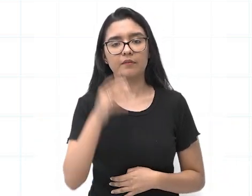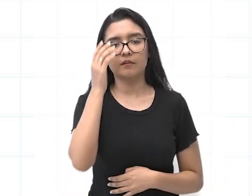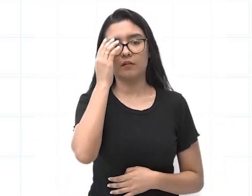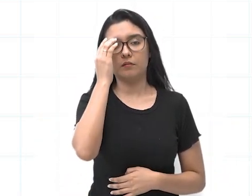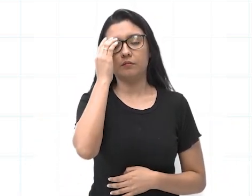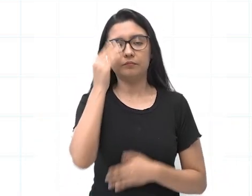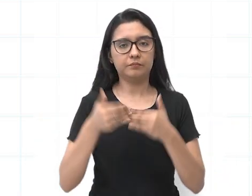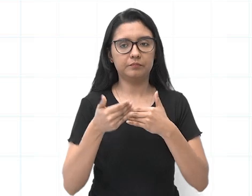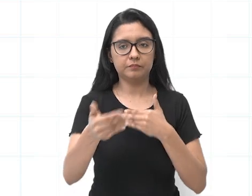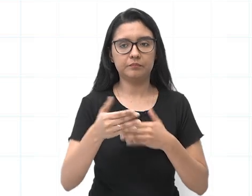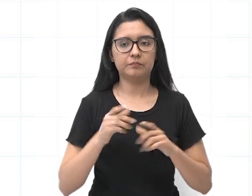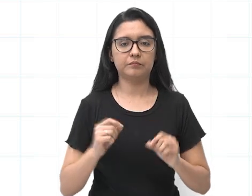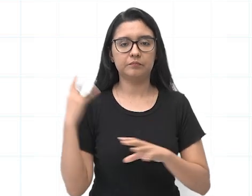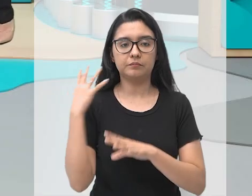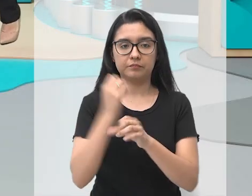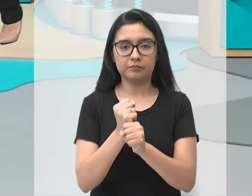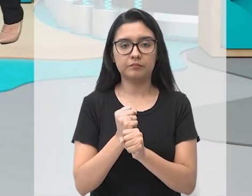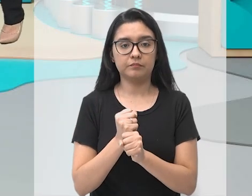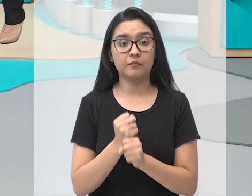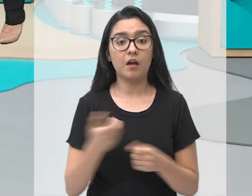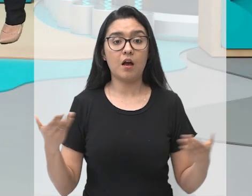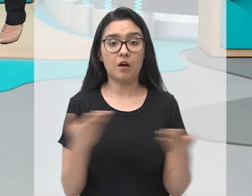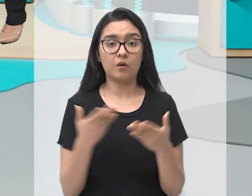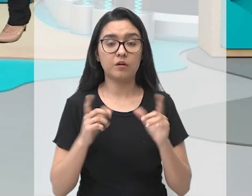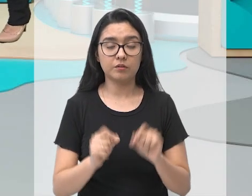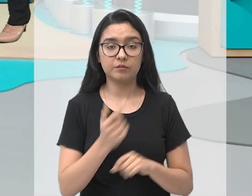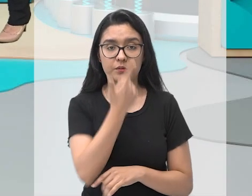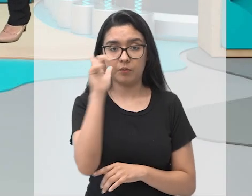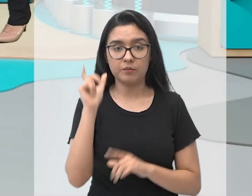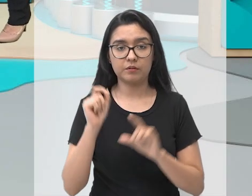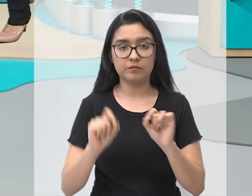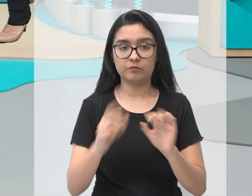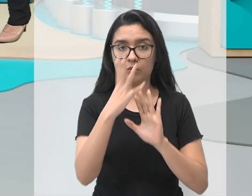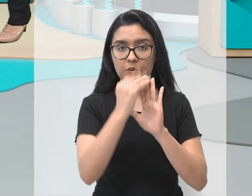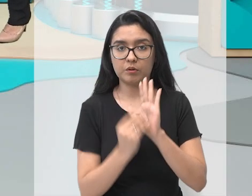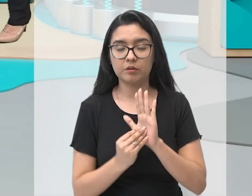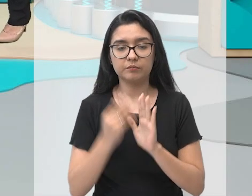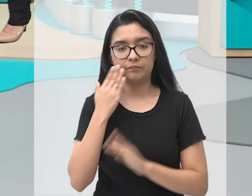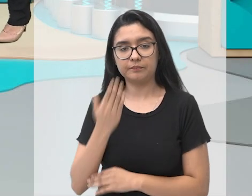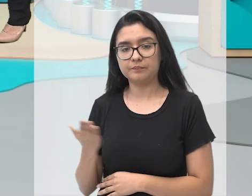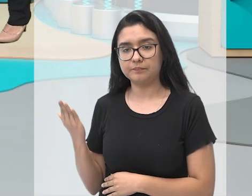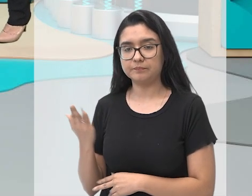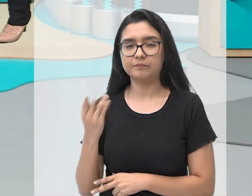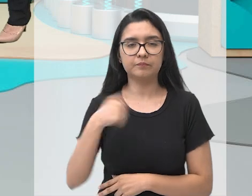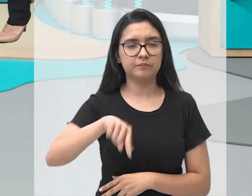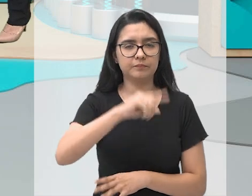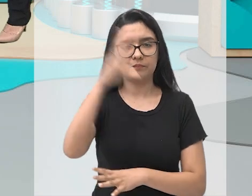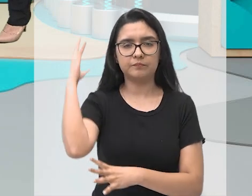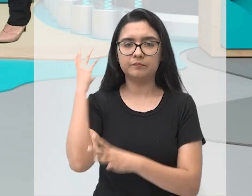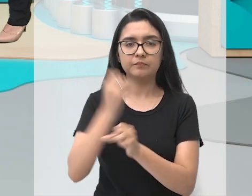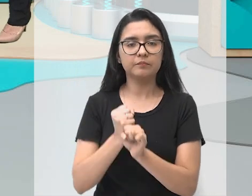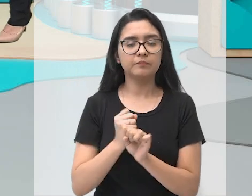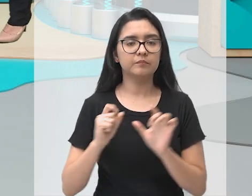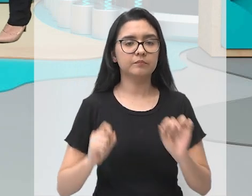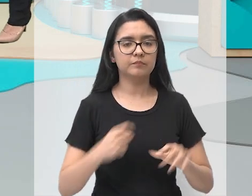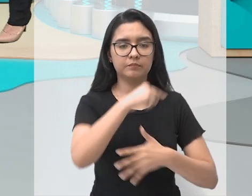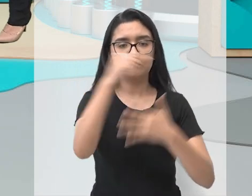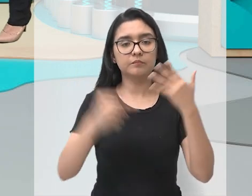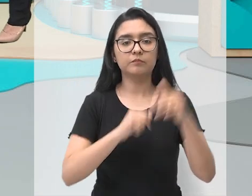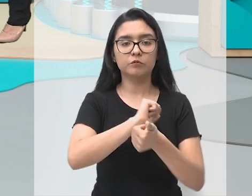Vai melhorar a sua postura, vai melhorar a resistência cardiorrespiratória,